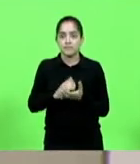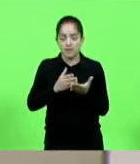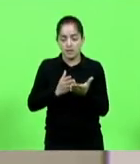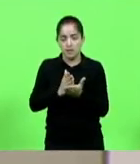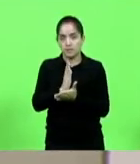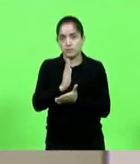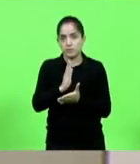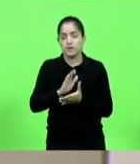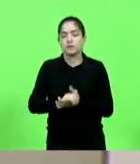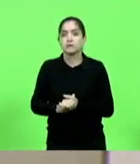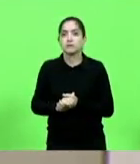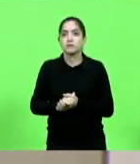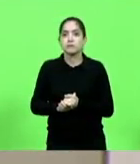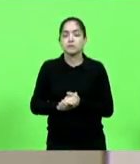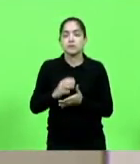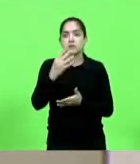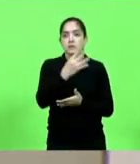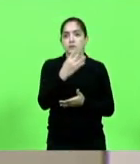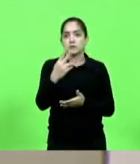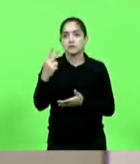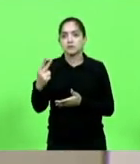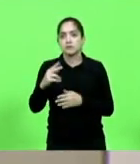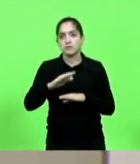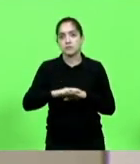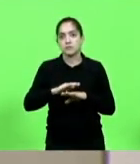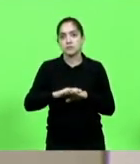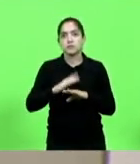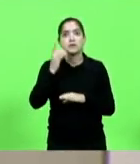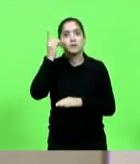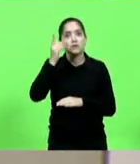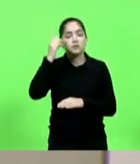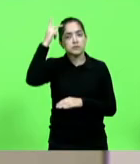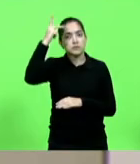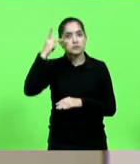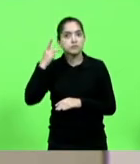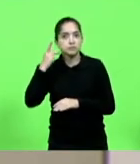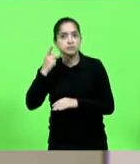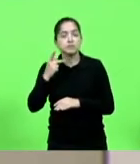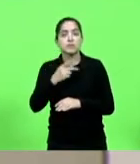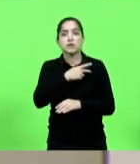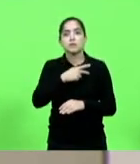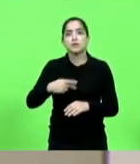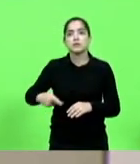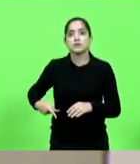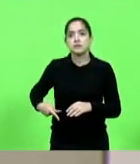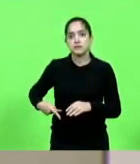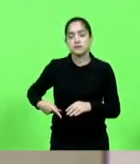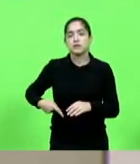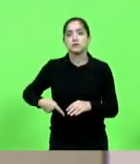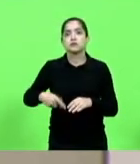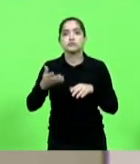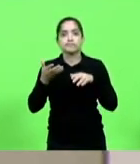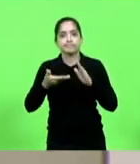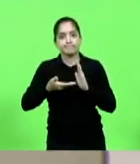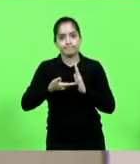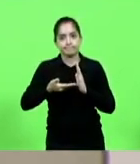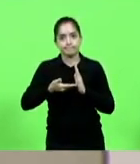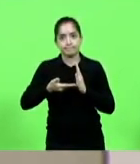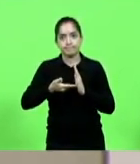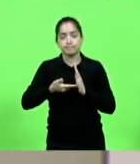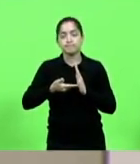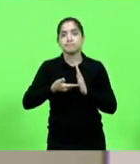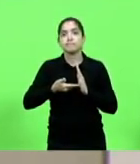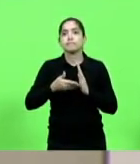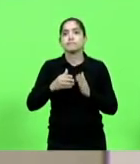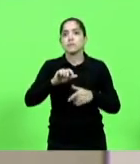aprovado por unanimidade. Moção 442, autor deputada Paulinha, apelando aos presidentes da Câmara dos Deputados e do Senado Federal, pela viabilização